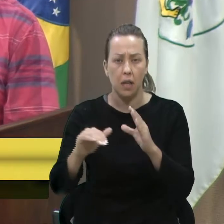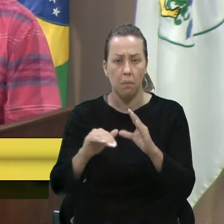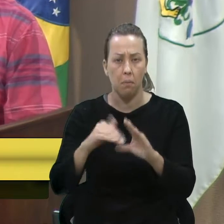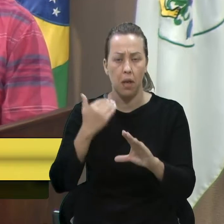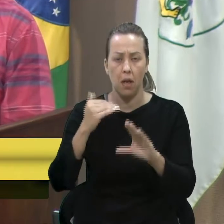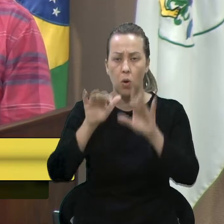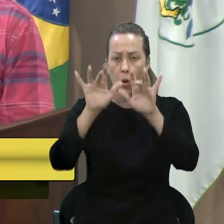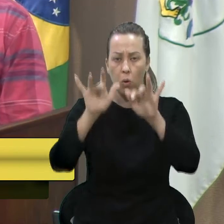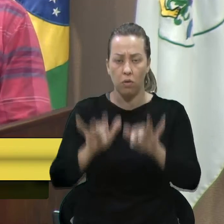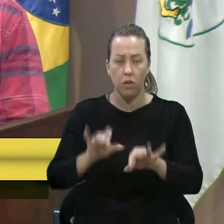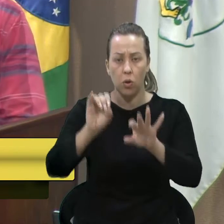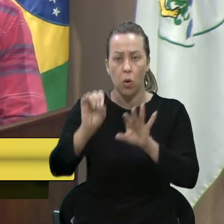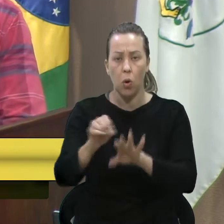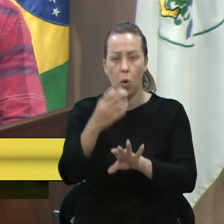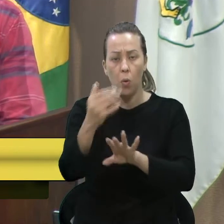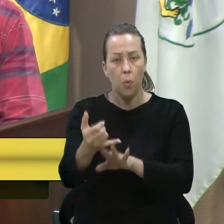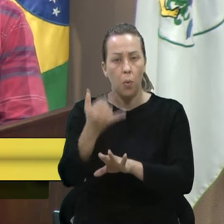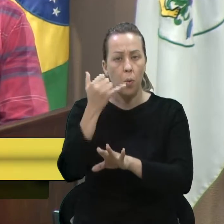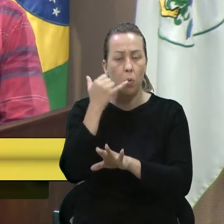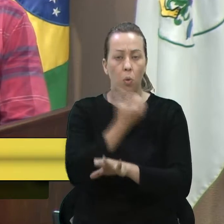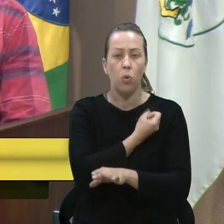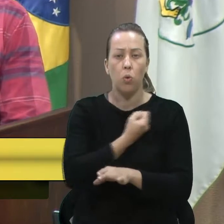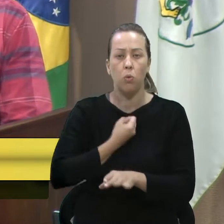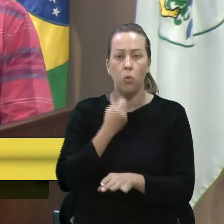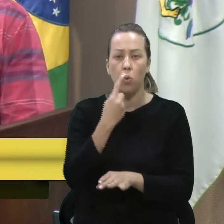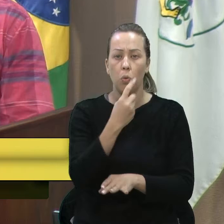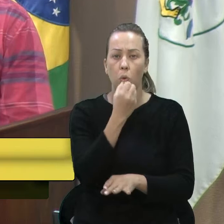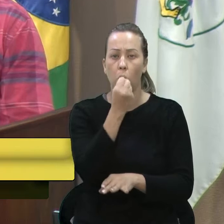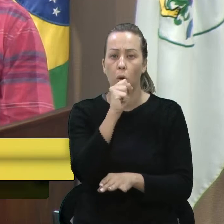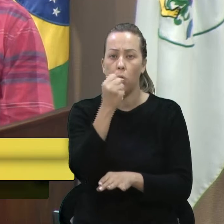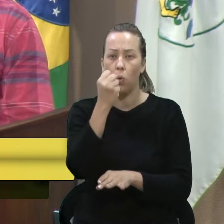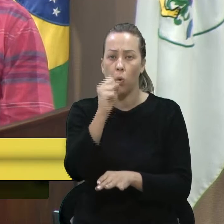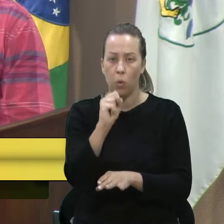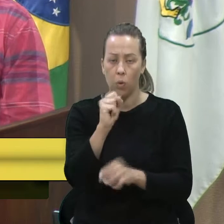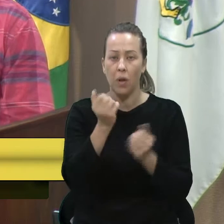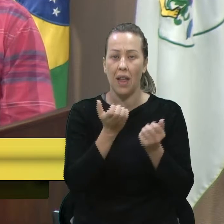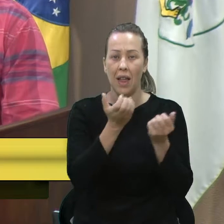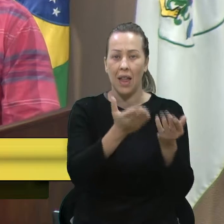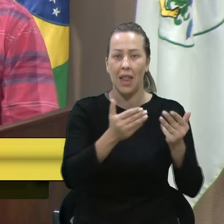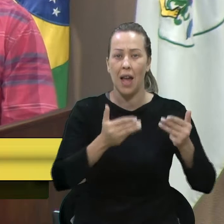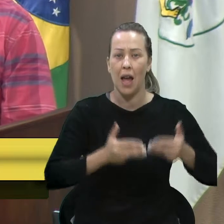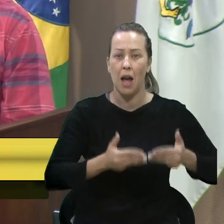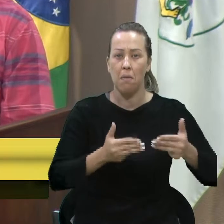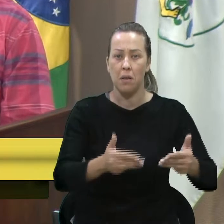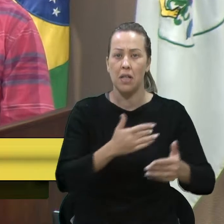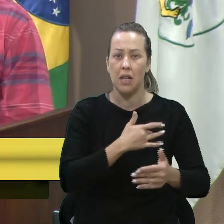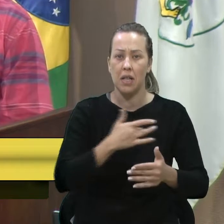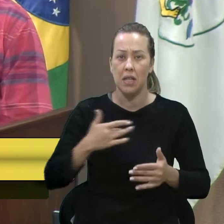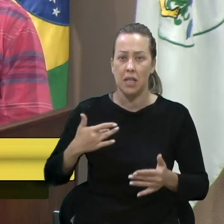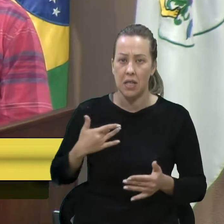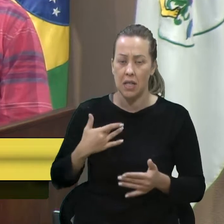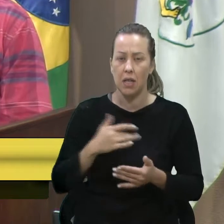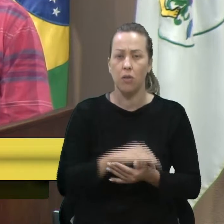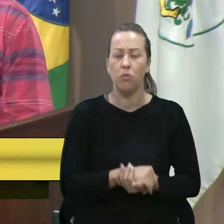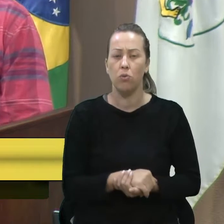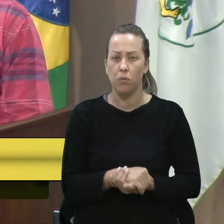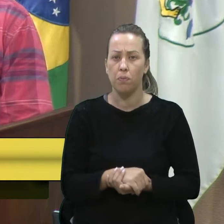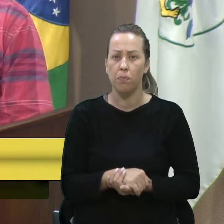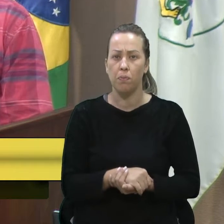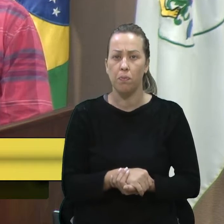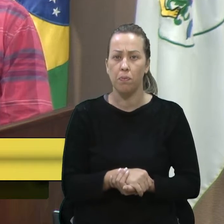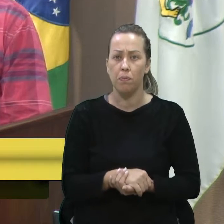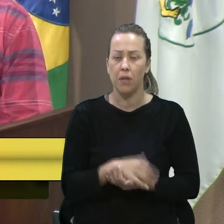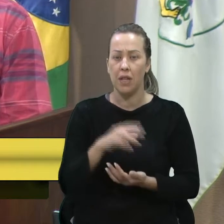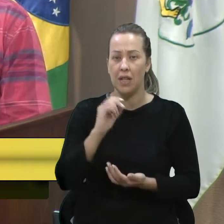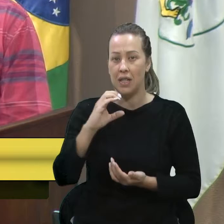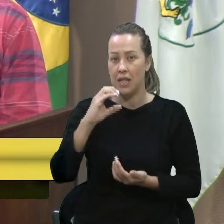por telefone 188. É um telefone cedido pelo Ministério da Saúde, por entender que o CVV é